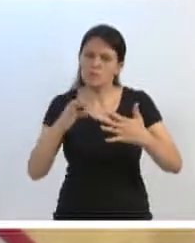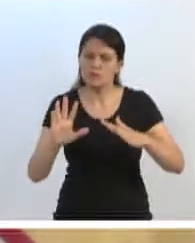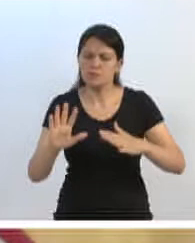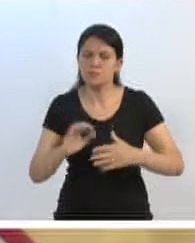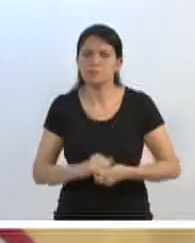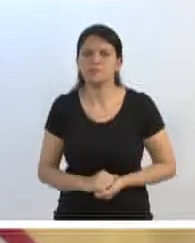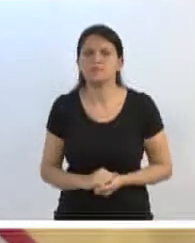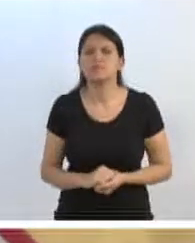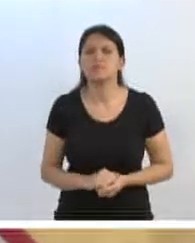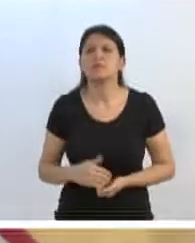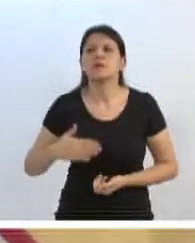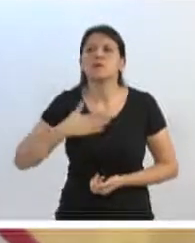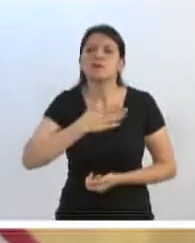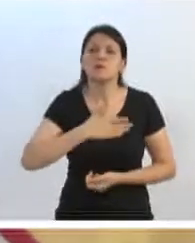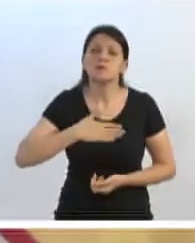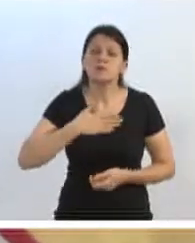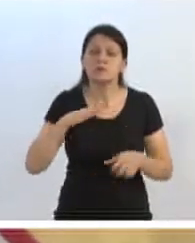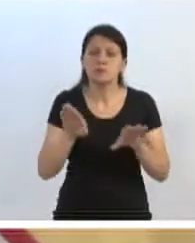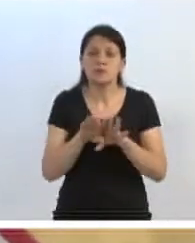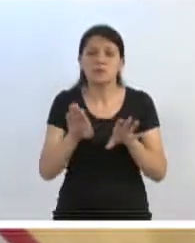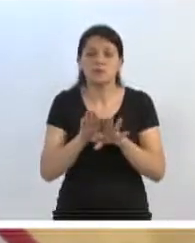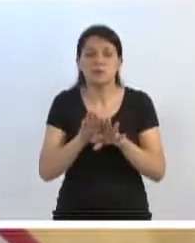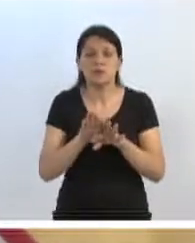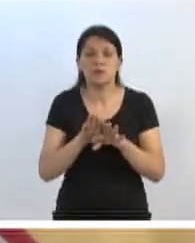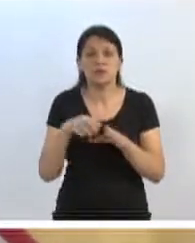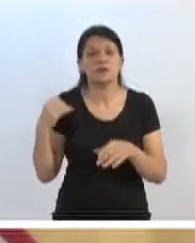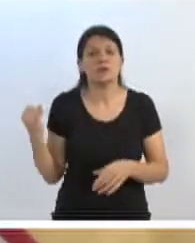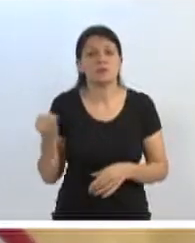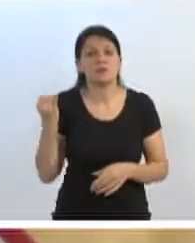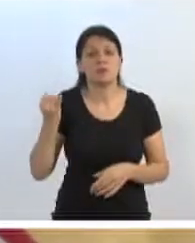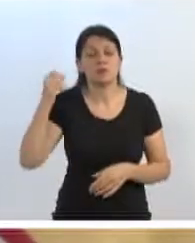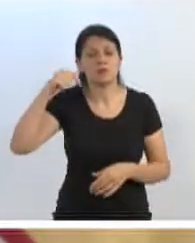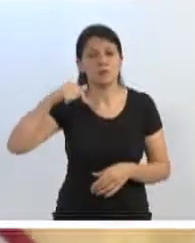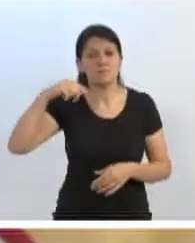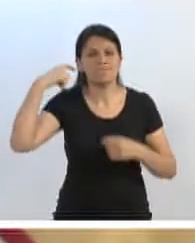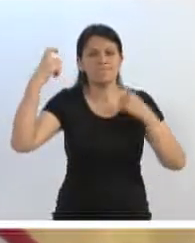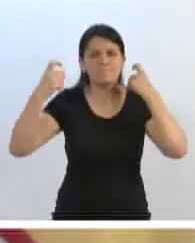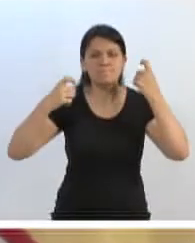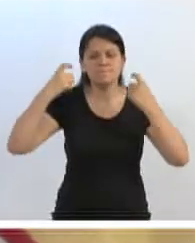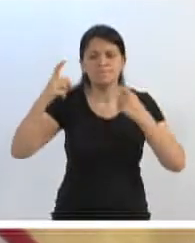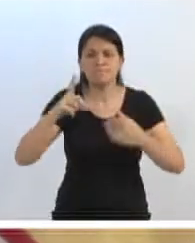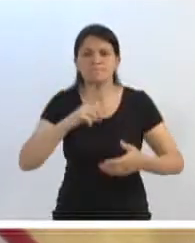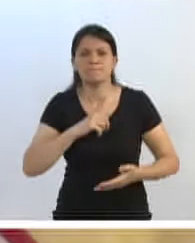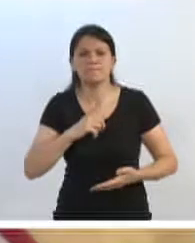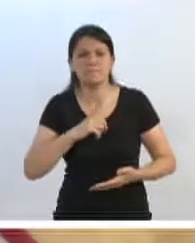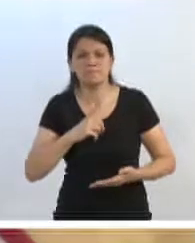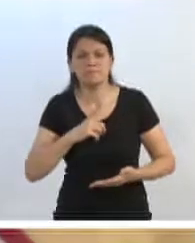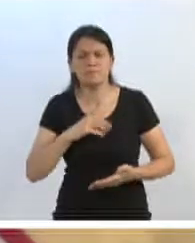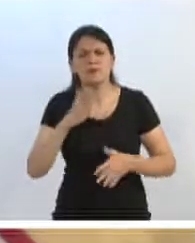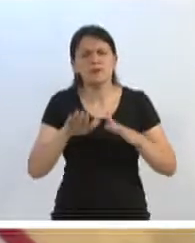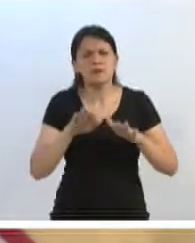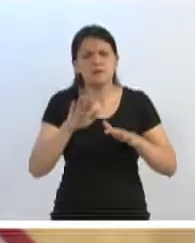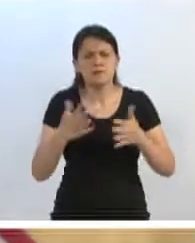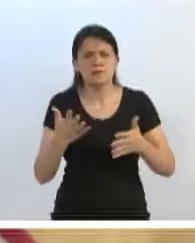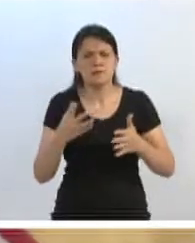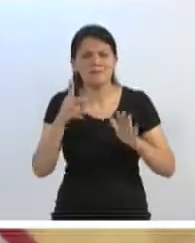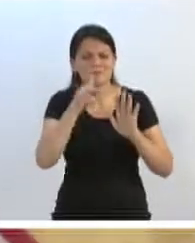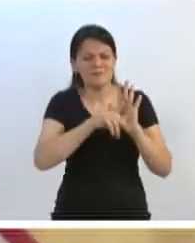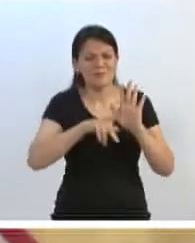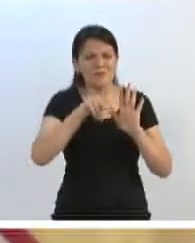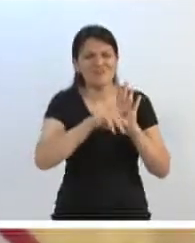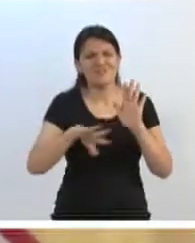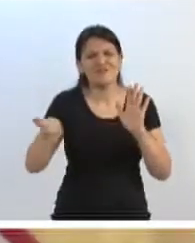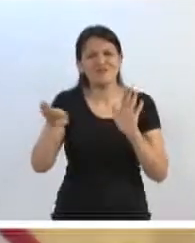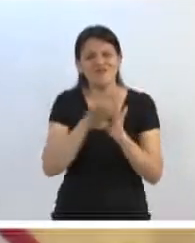eu gostaria que também de frisar a a preocupação que nós temos muitas vezes quando projetos chegam